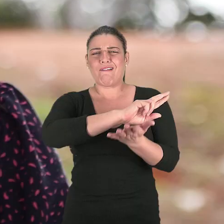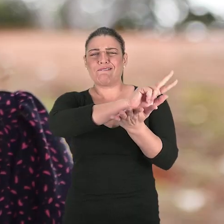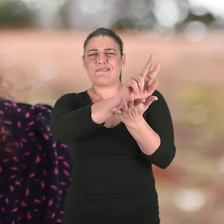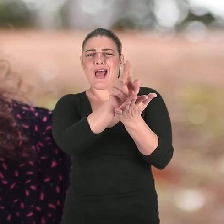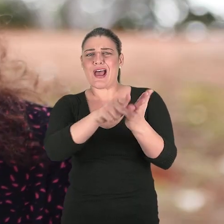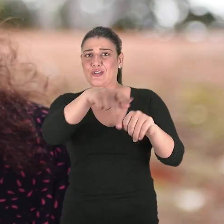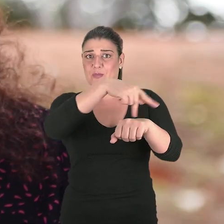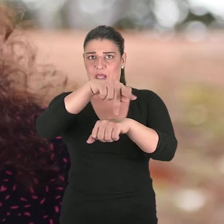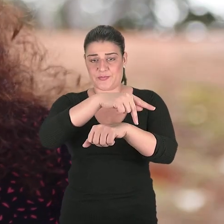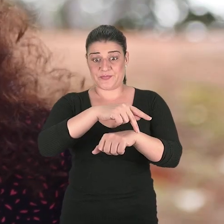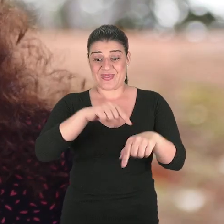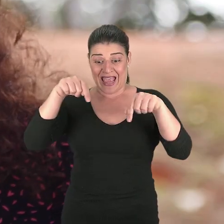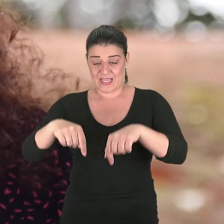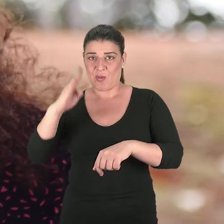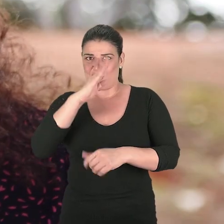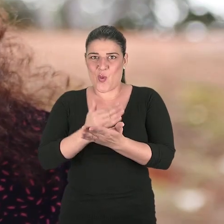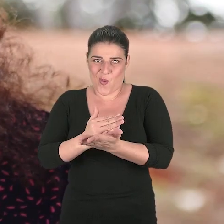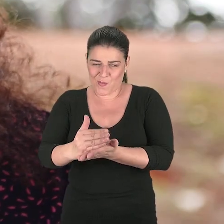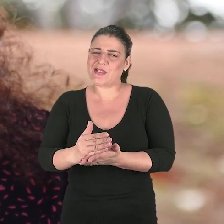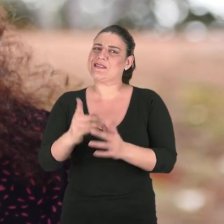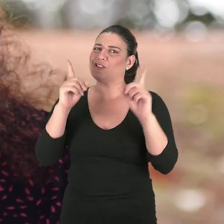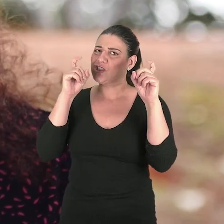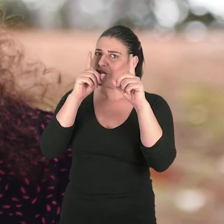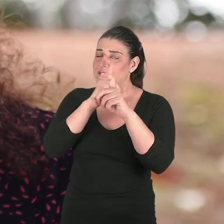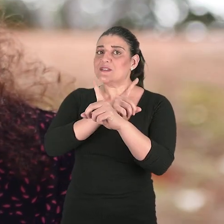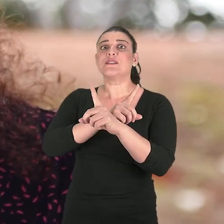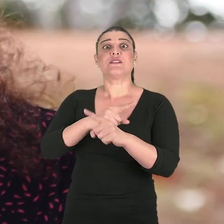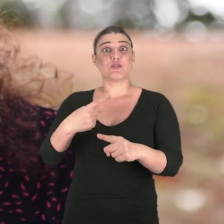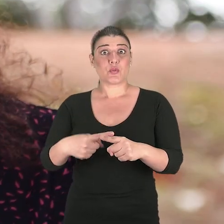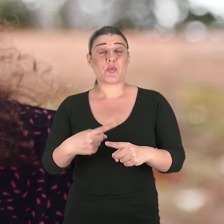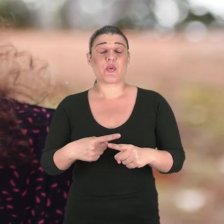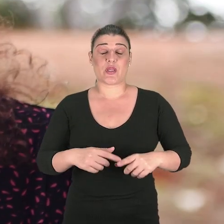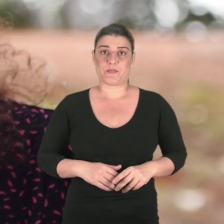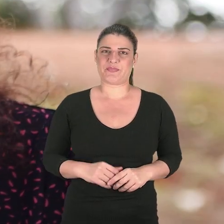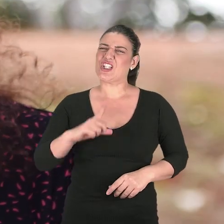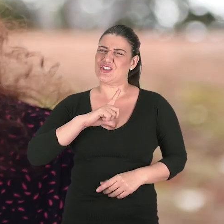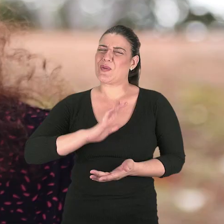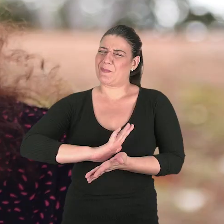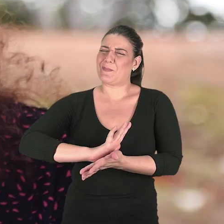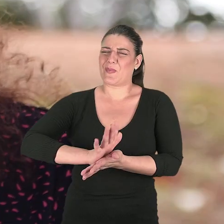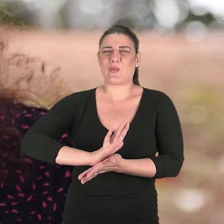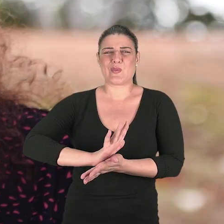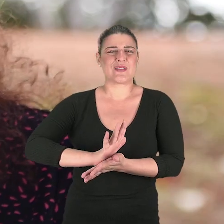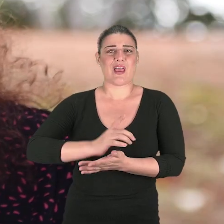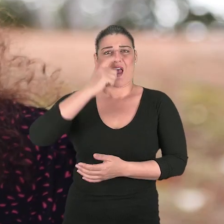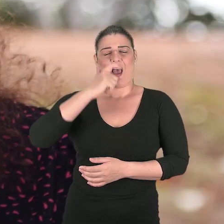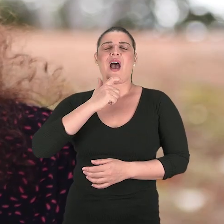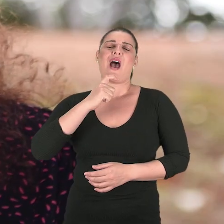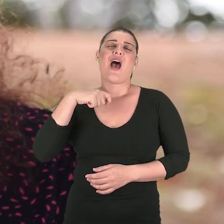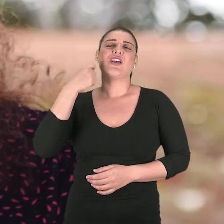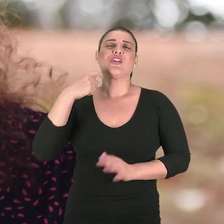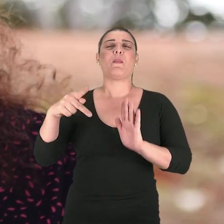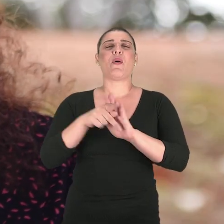eu comecei aqui era bem difícil, né? Porque existia um preconceito, né, com o artista do